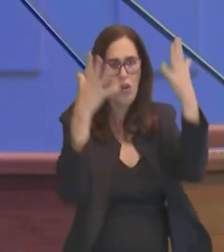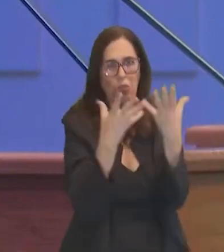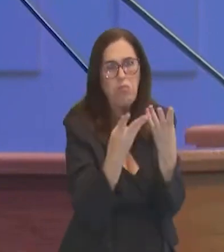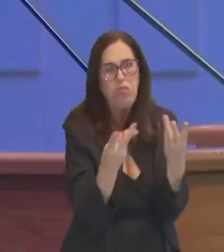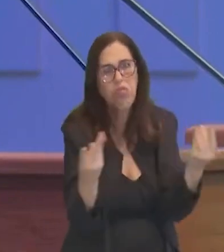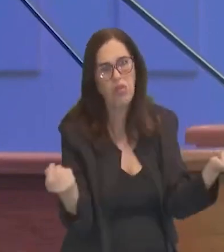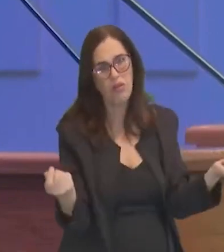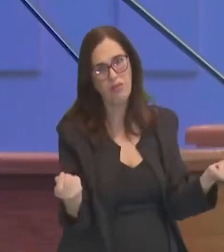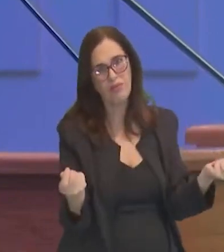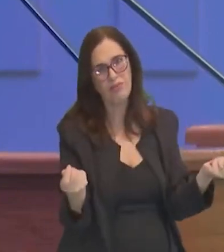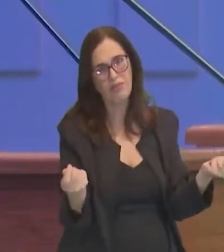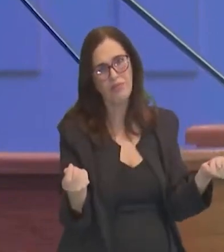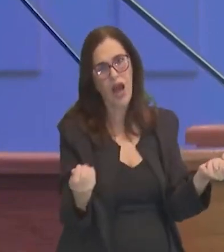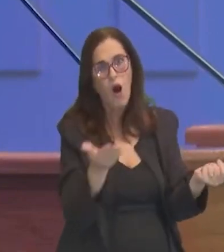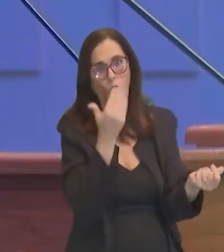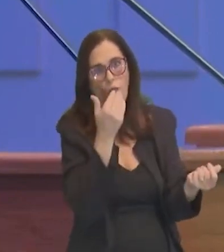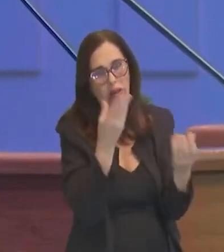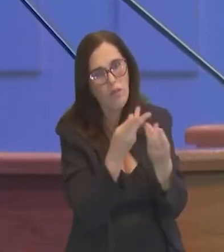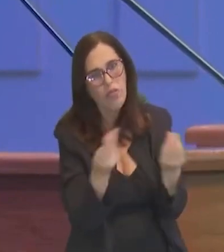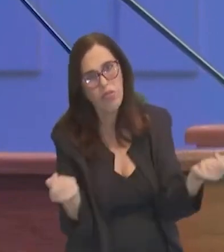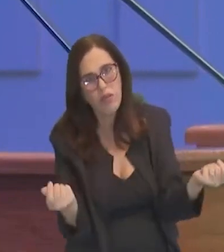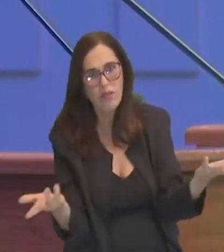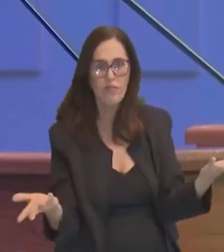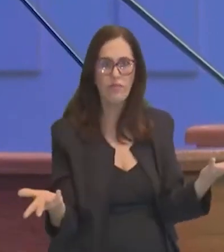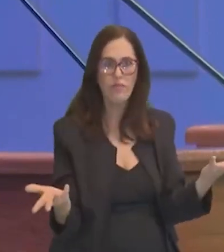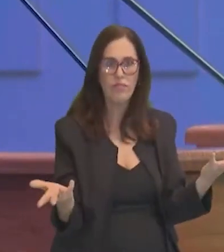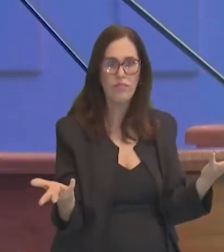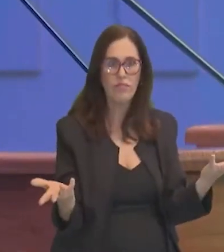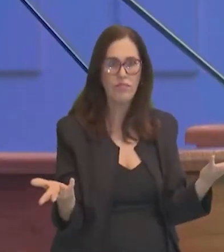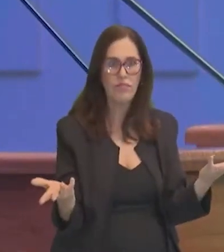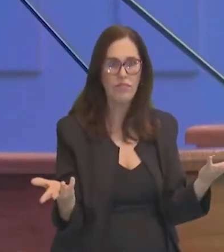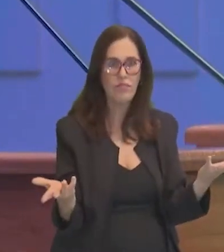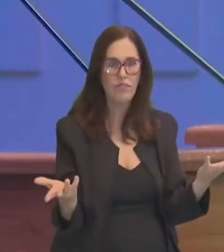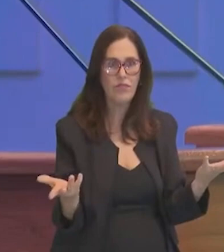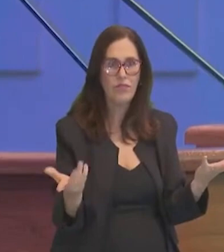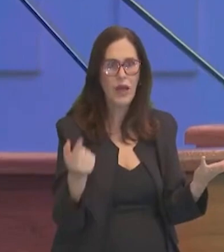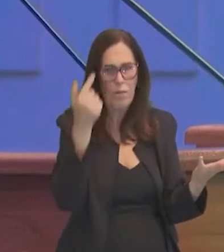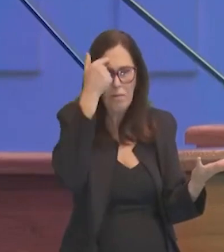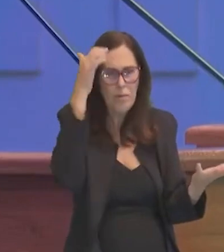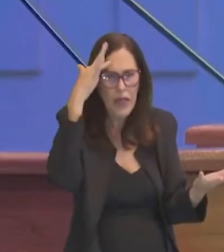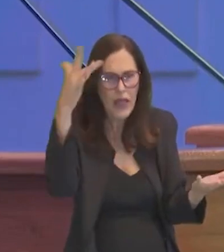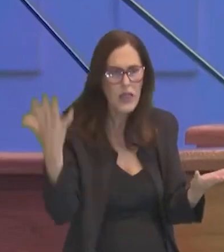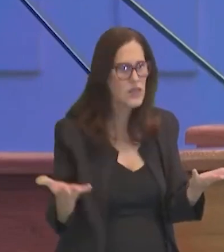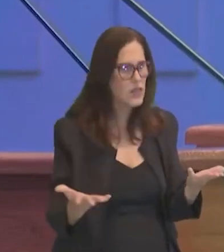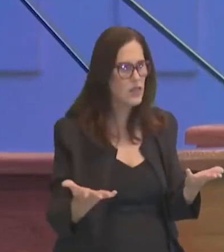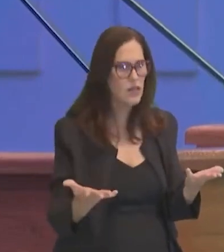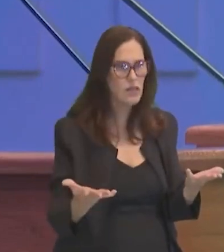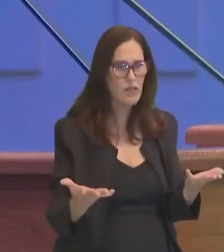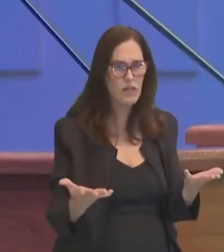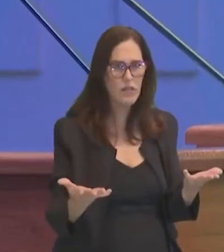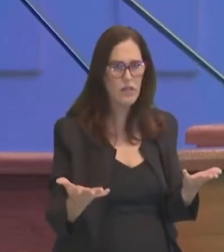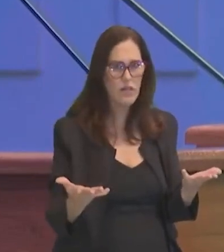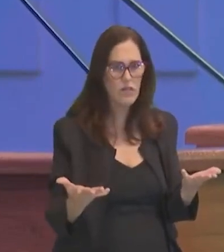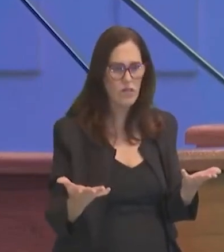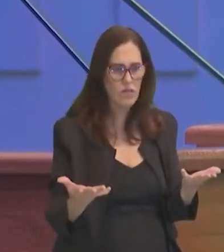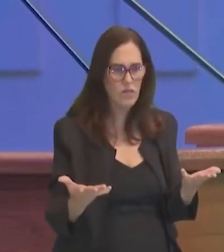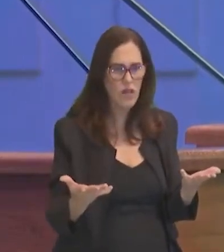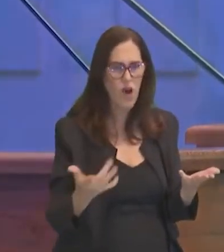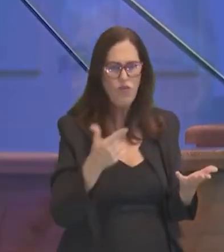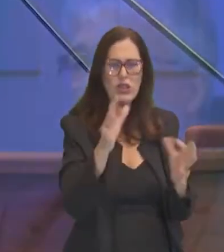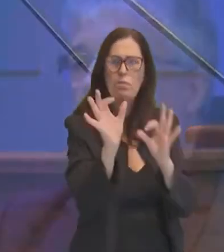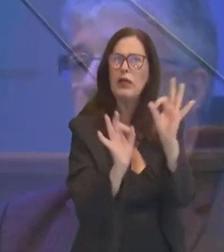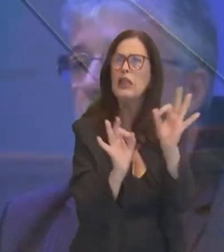sua provisão, a sua lágrima, o que você guardava, o seu